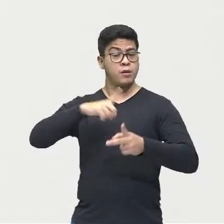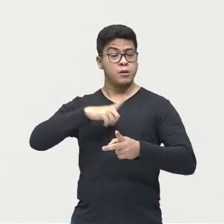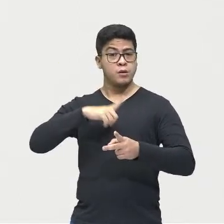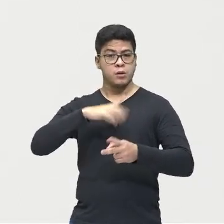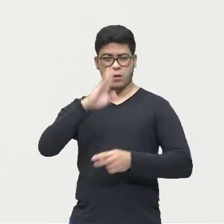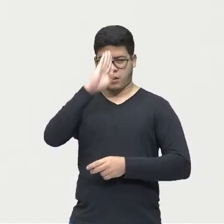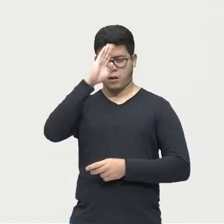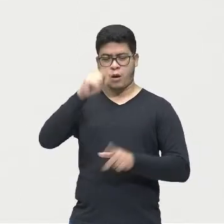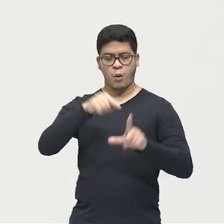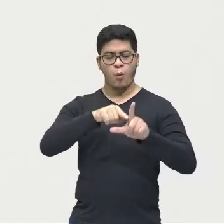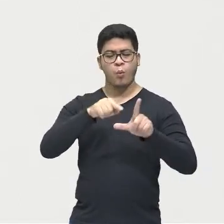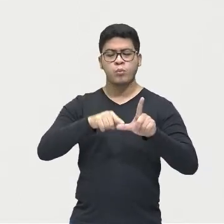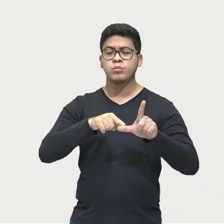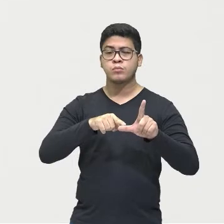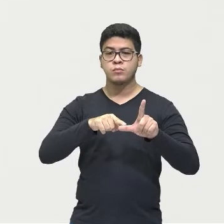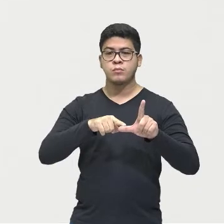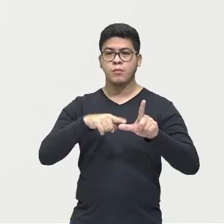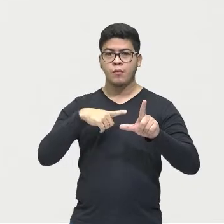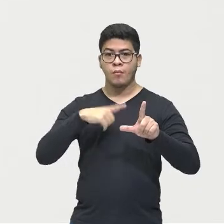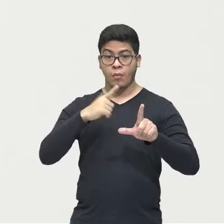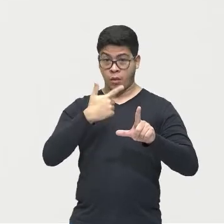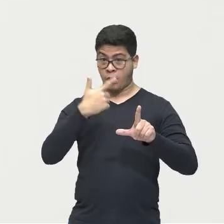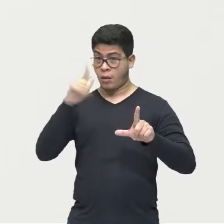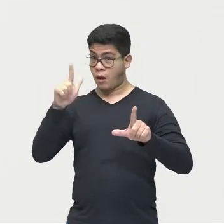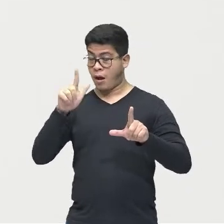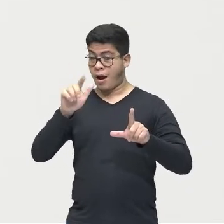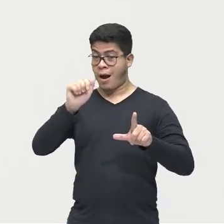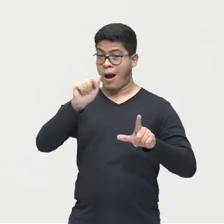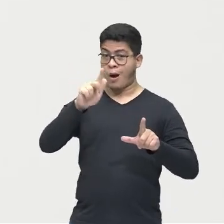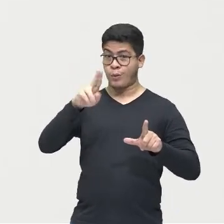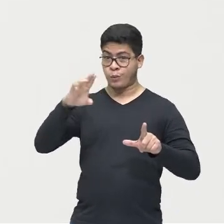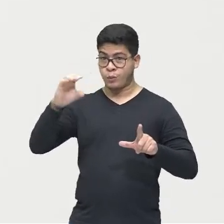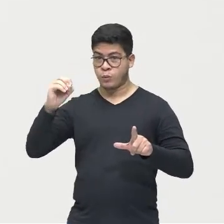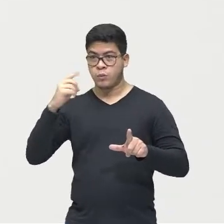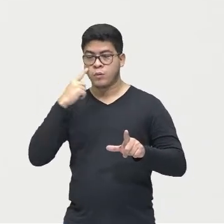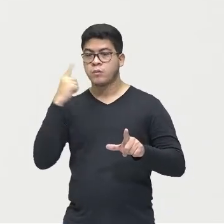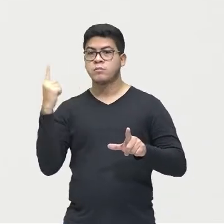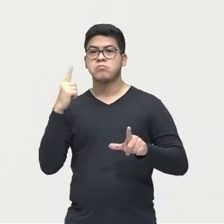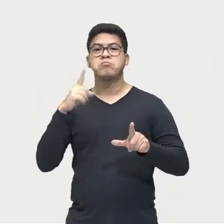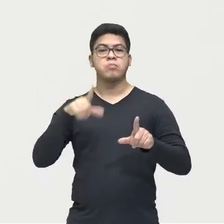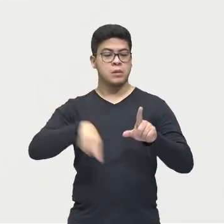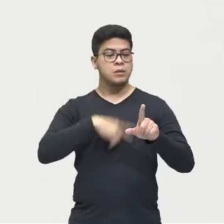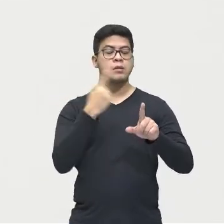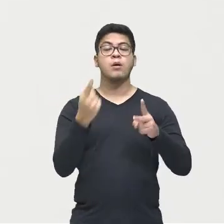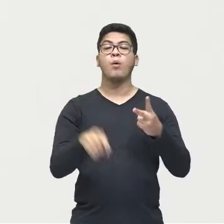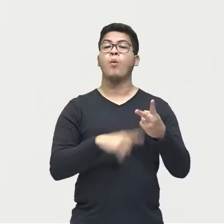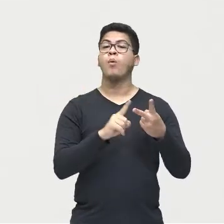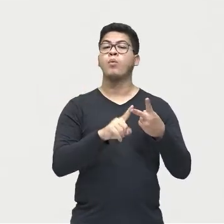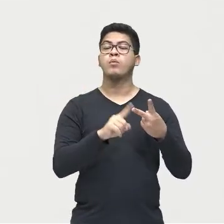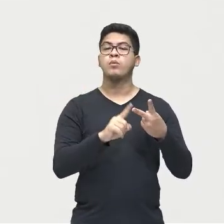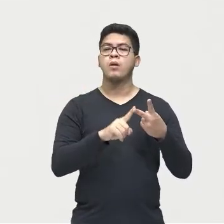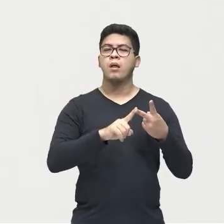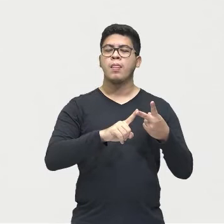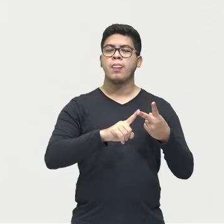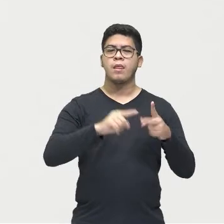agudos congruentes, certo? E dois ângulos obtusos também congruentes.